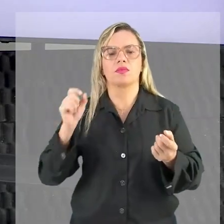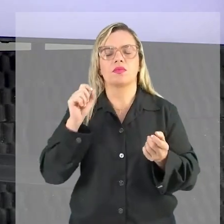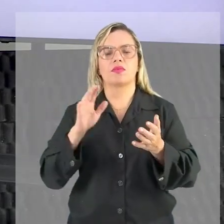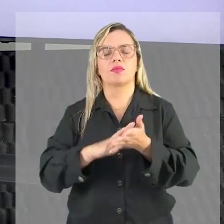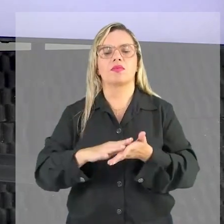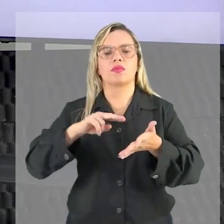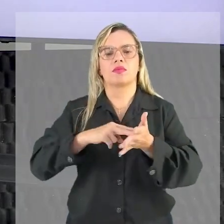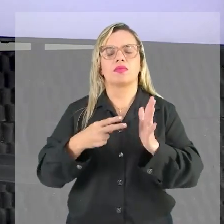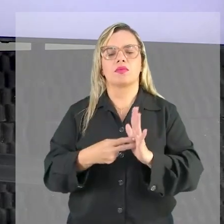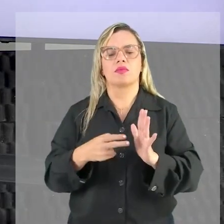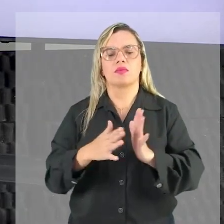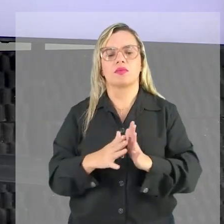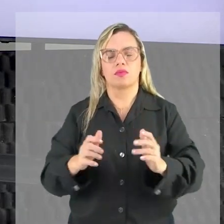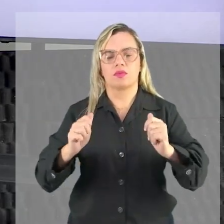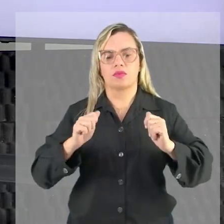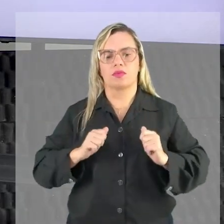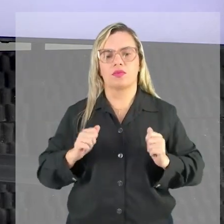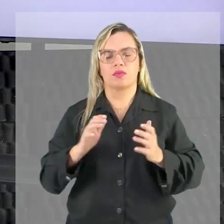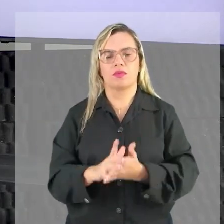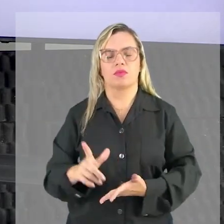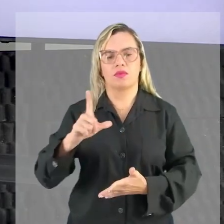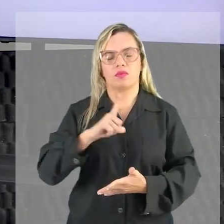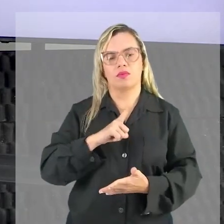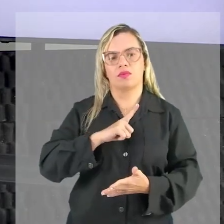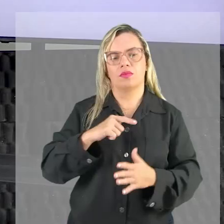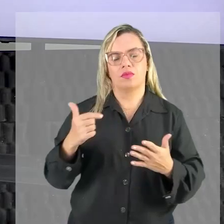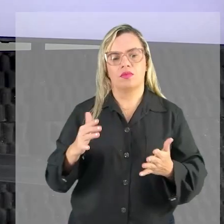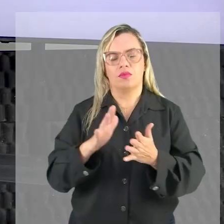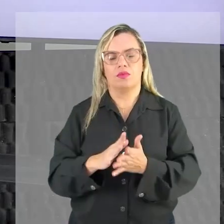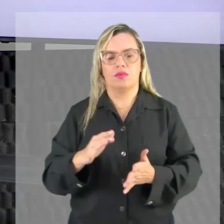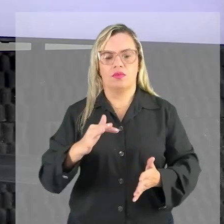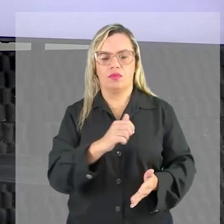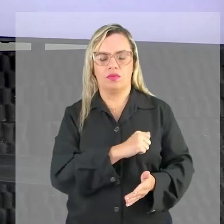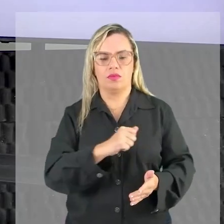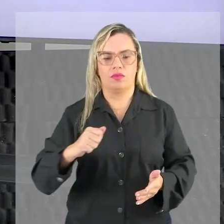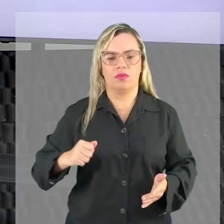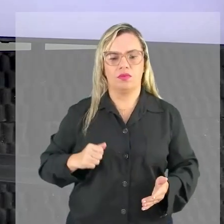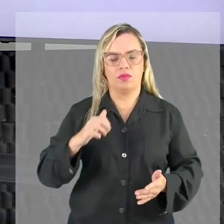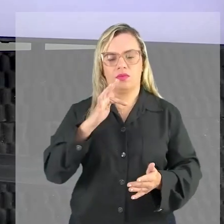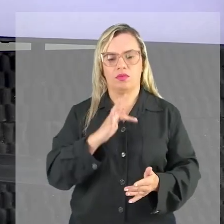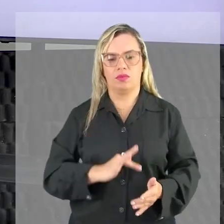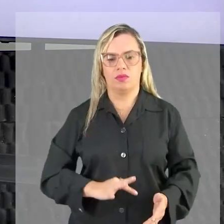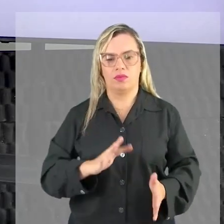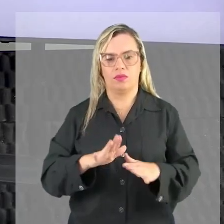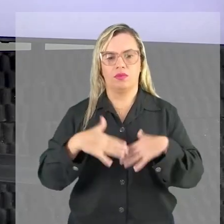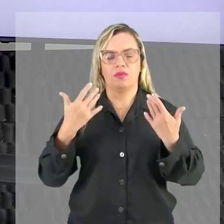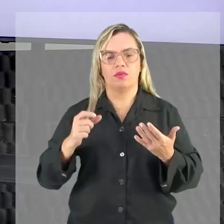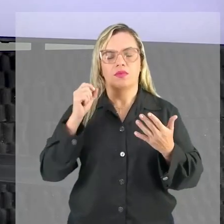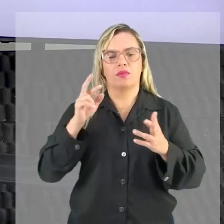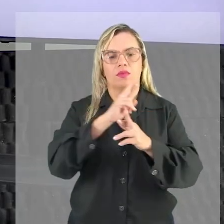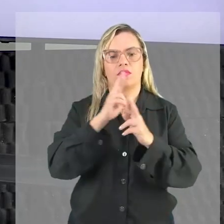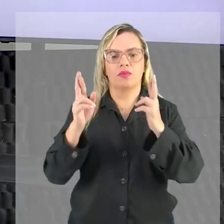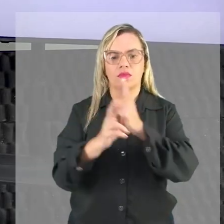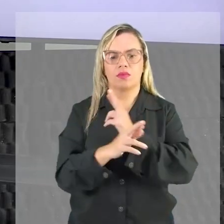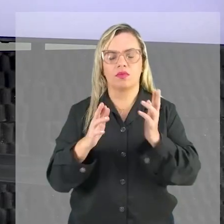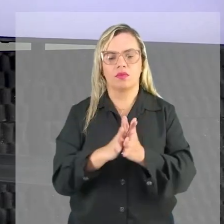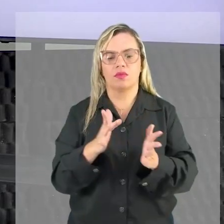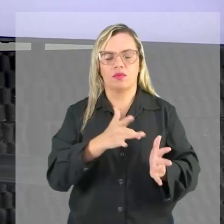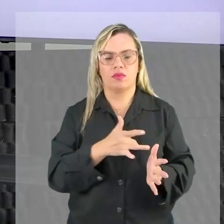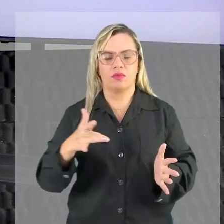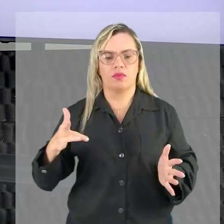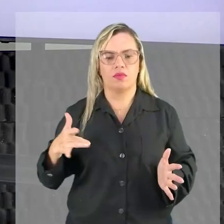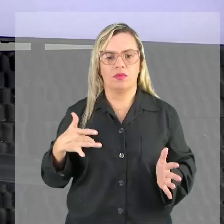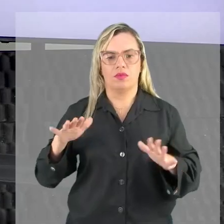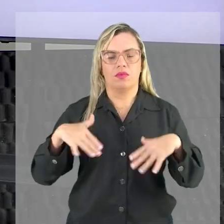sedentarismo? Tá? O que isso tem a ver com a aptidão física? O que isso tem a ver com a saúde? Então,